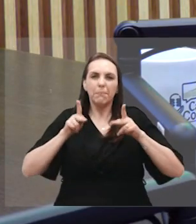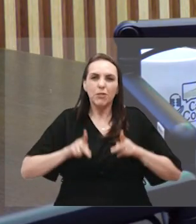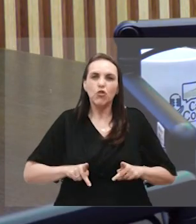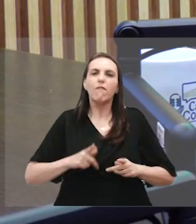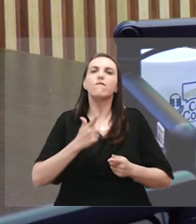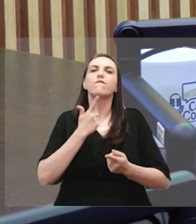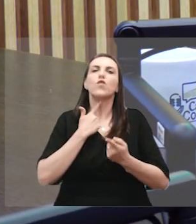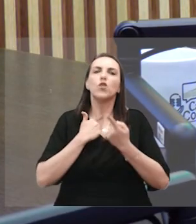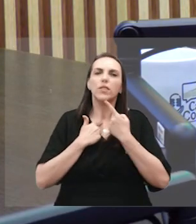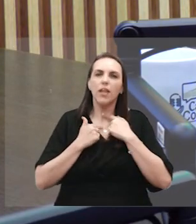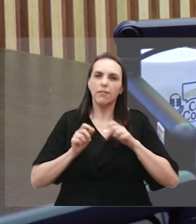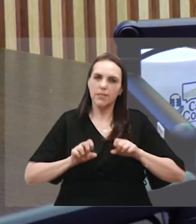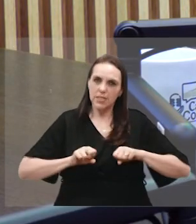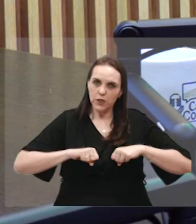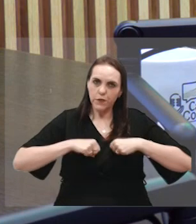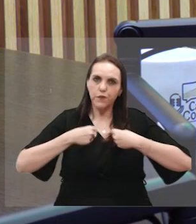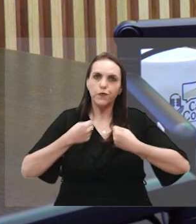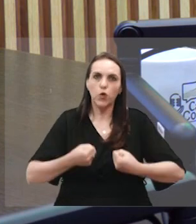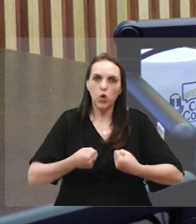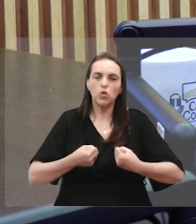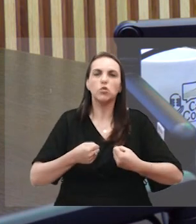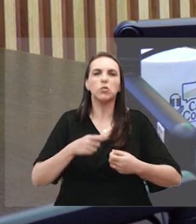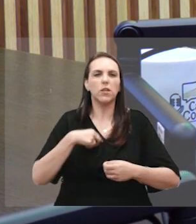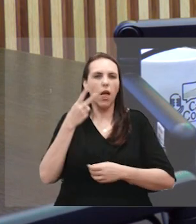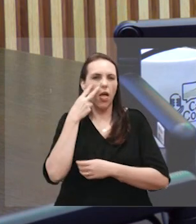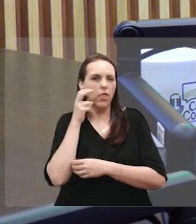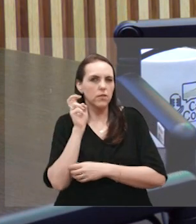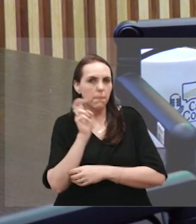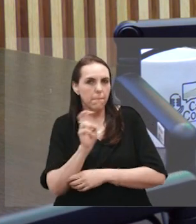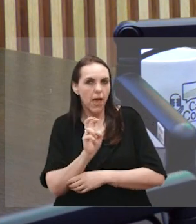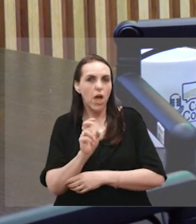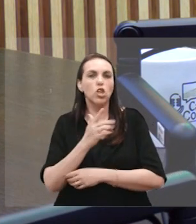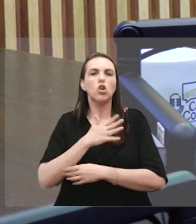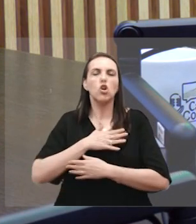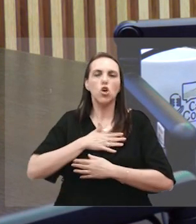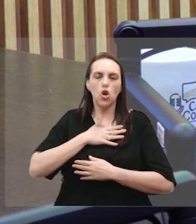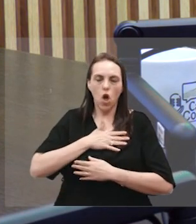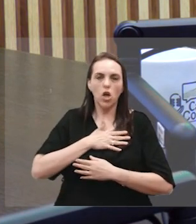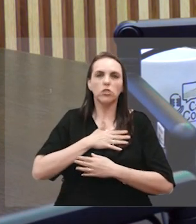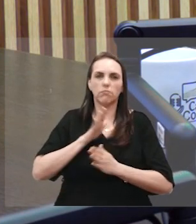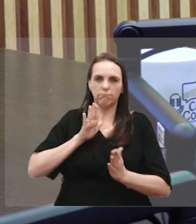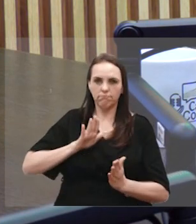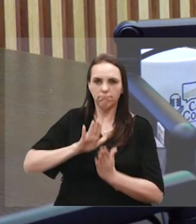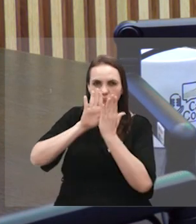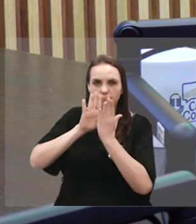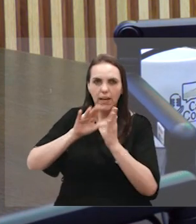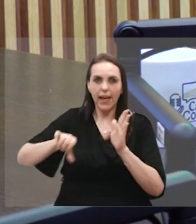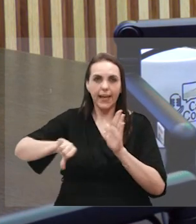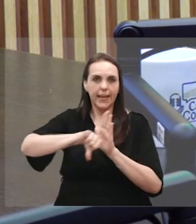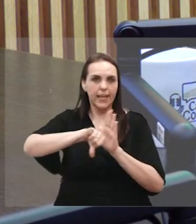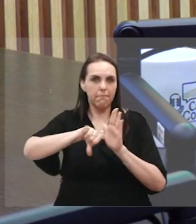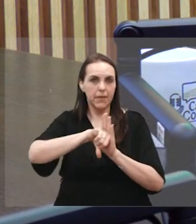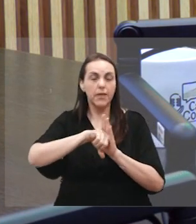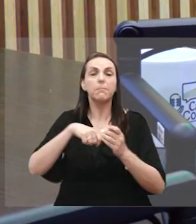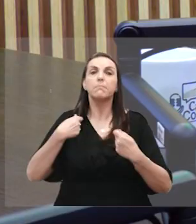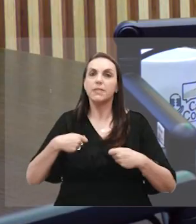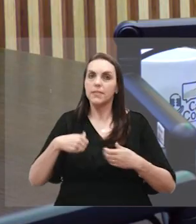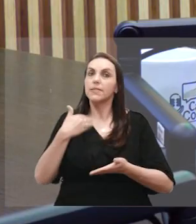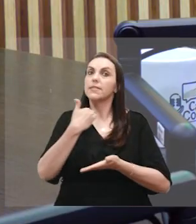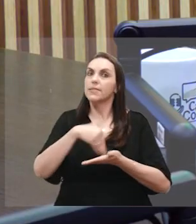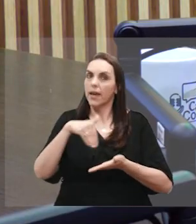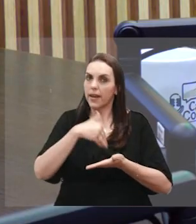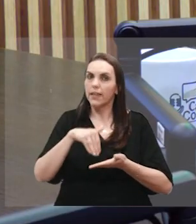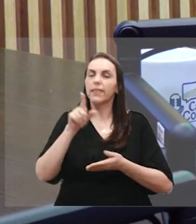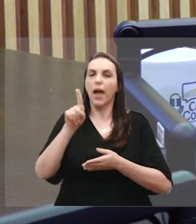vontade, eu costumo dizer com empenho e que seja sagaz, que goste de enfrentar o crime, tá? A gente tem que ter um secretário na